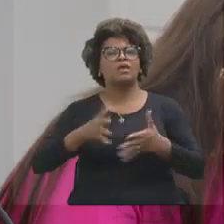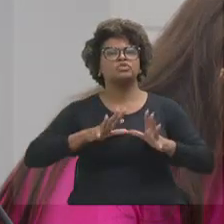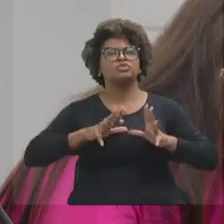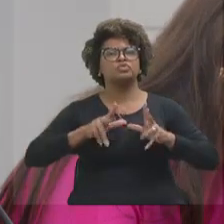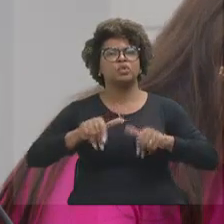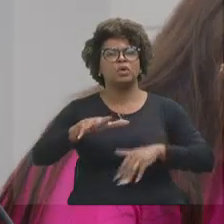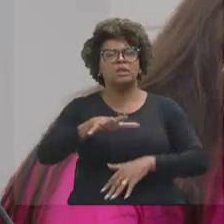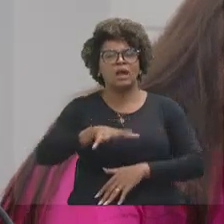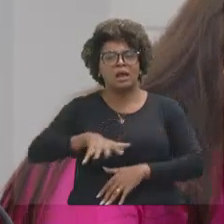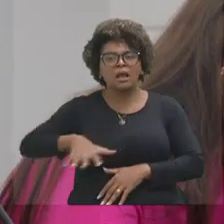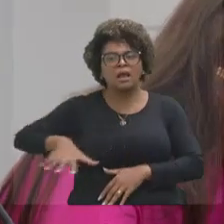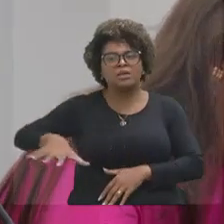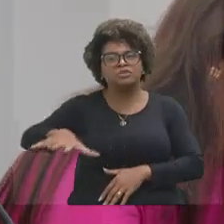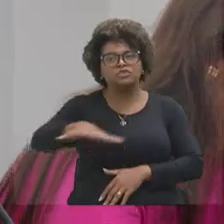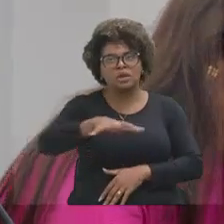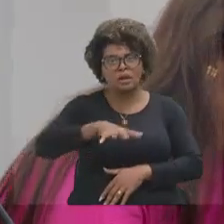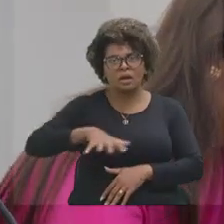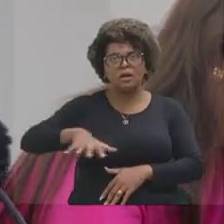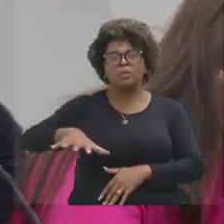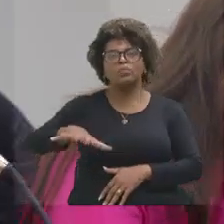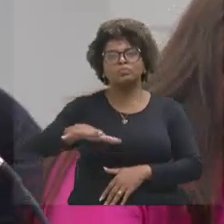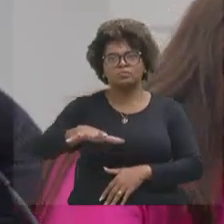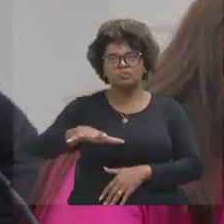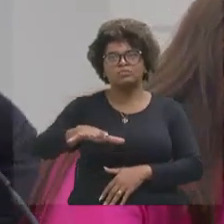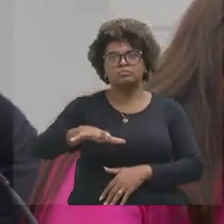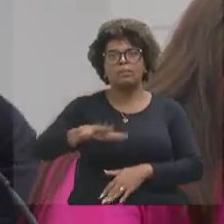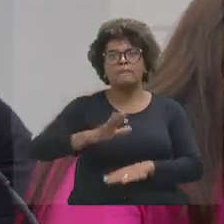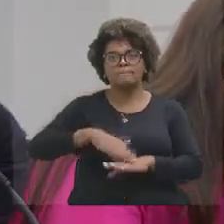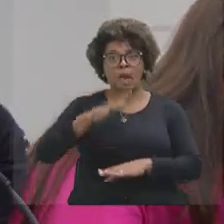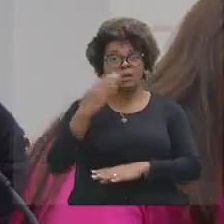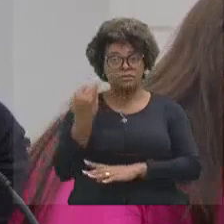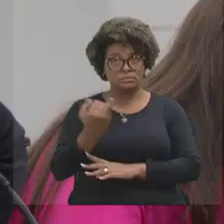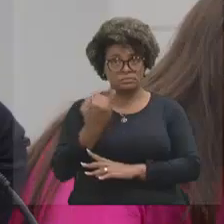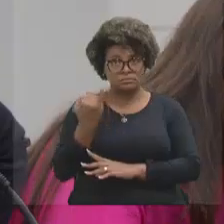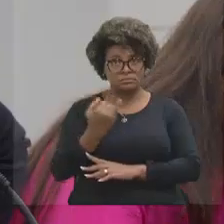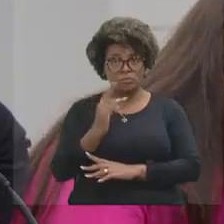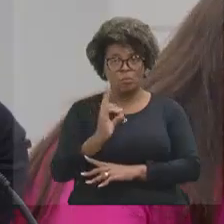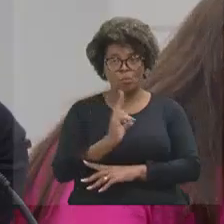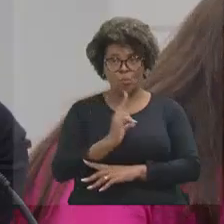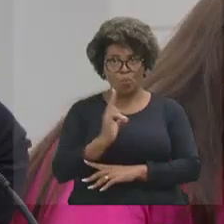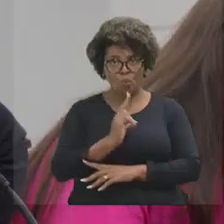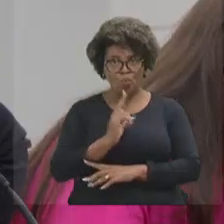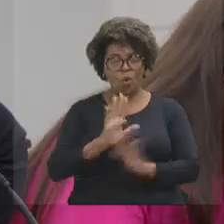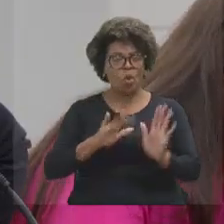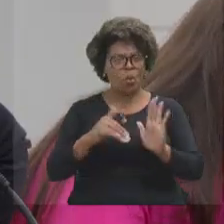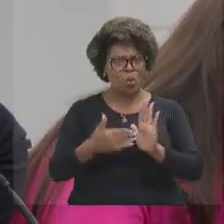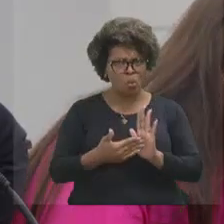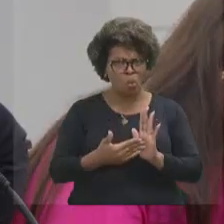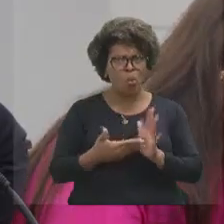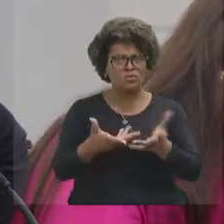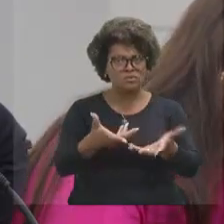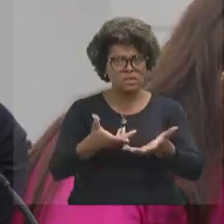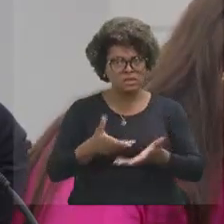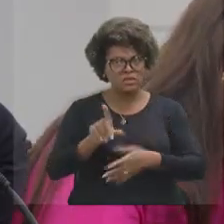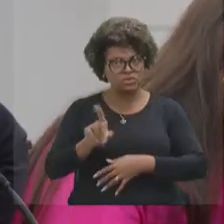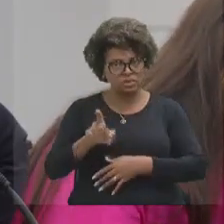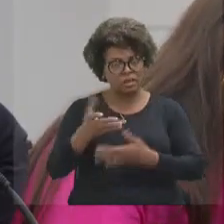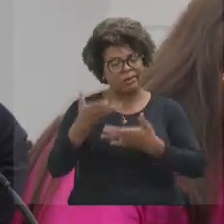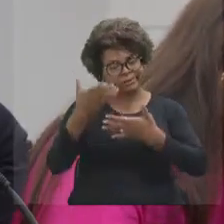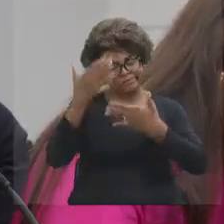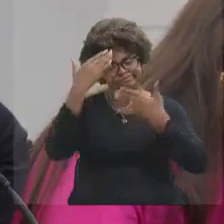queimadas com mais de mais graves né serão todos atendidos em Paraíso se Deus quiser quero agradecer muito